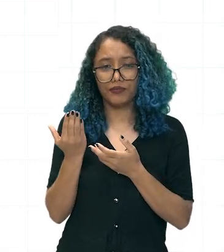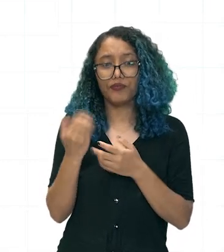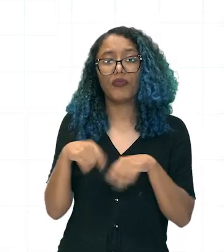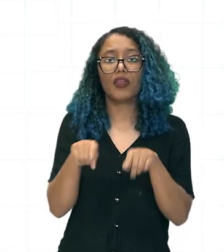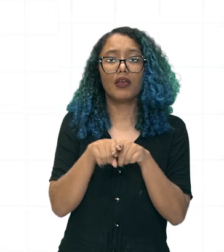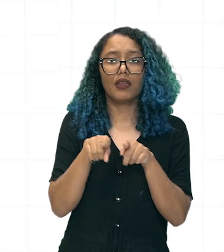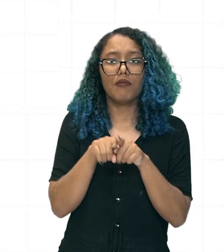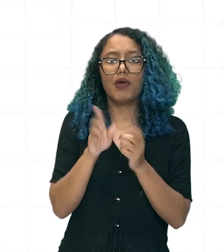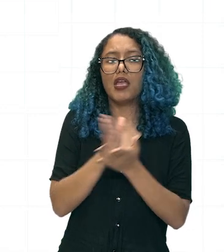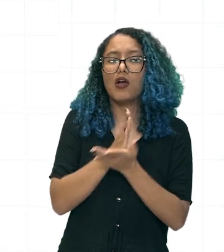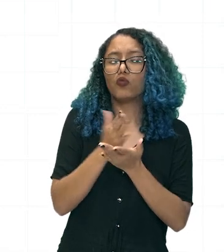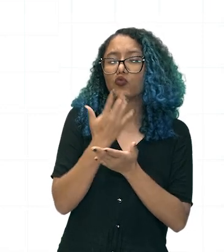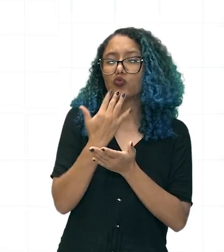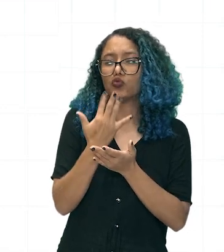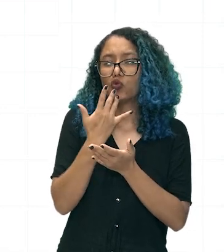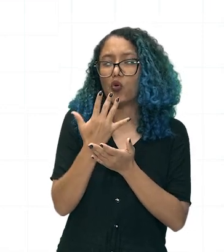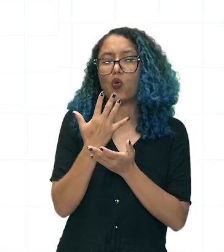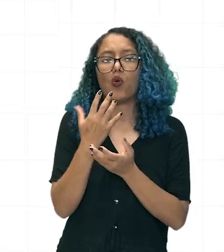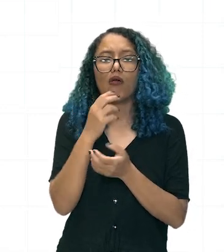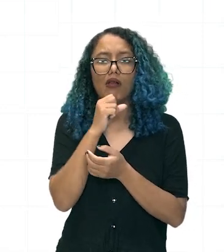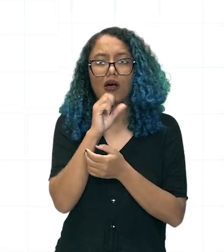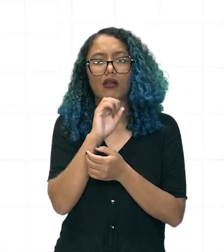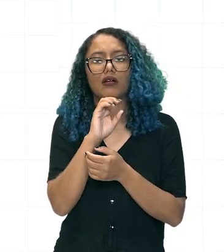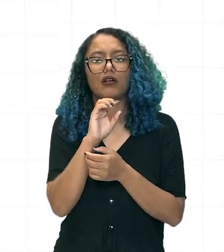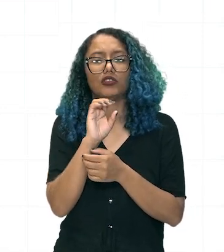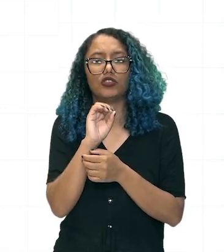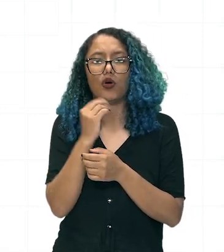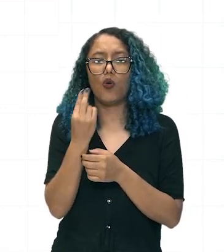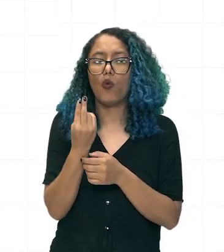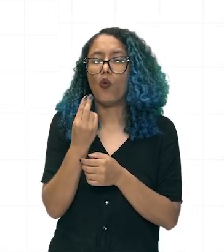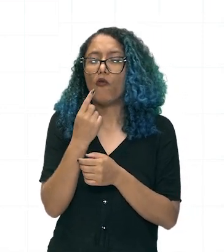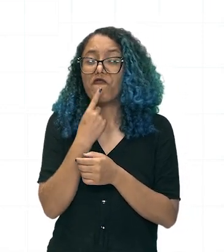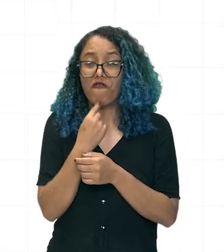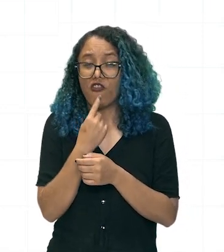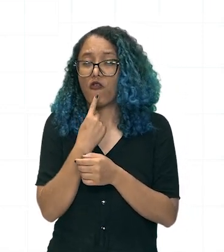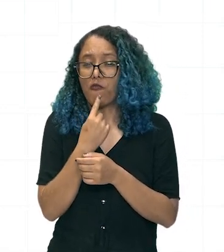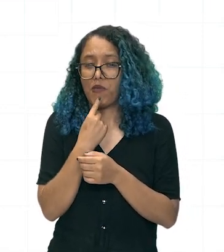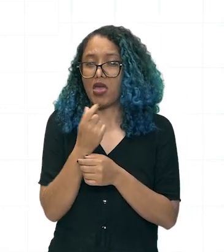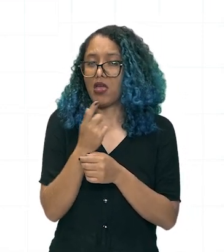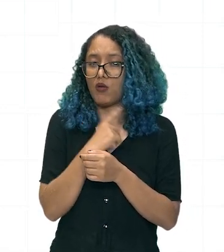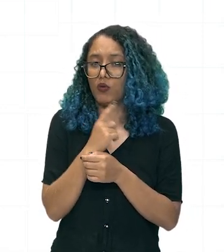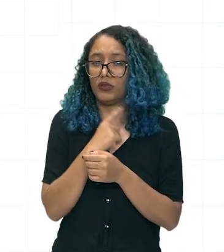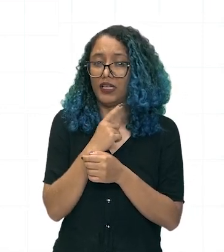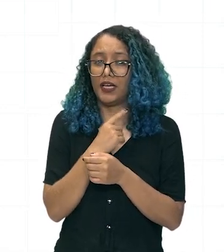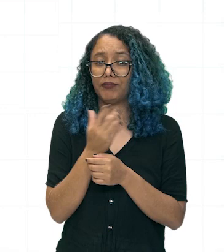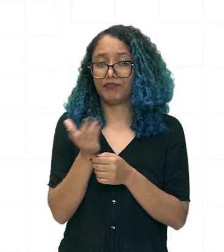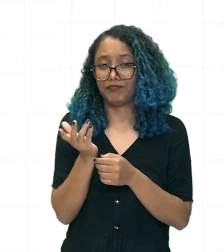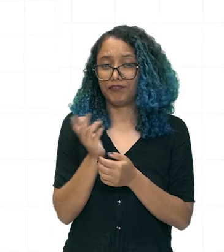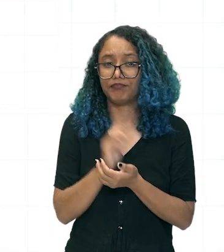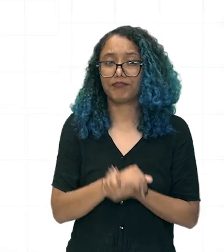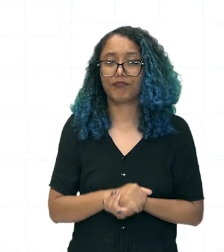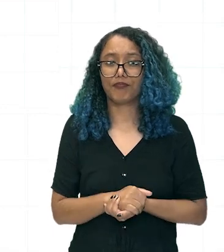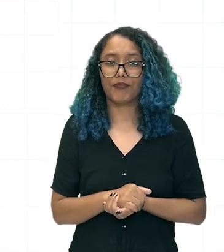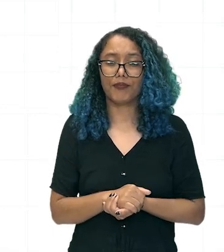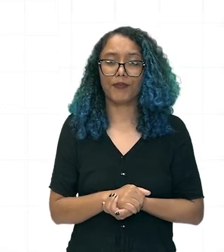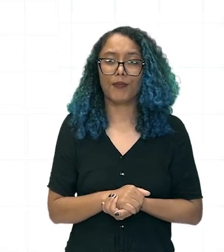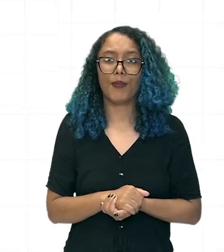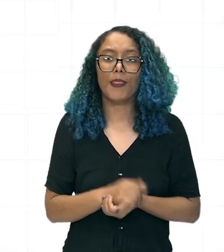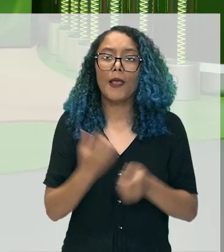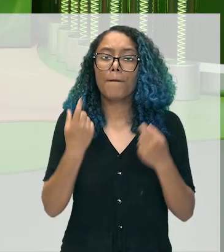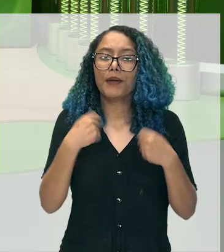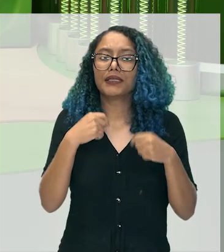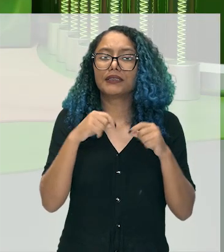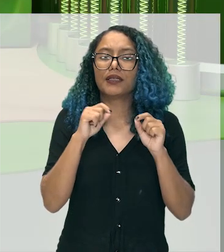temos quadrados com cor mais laranja ou vermelho, né? Você vai ter que